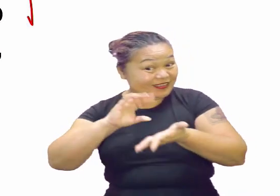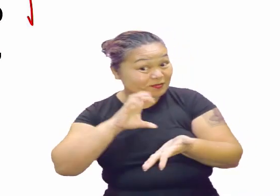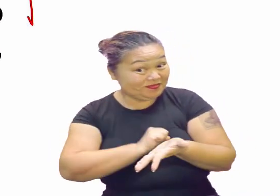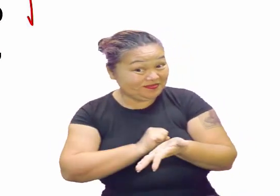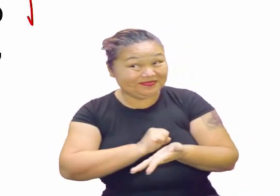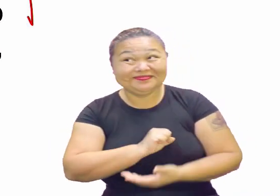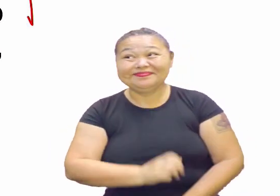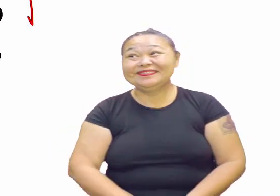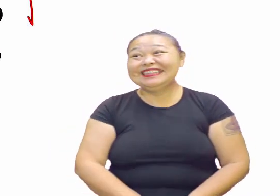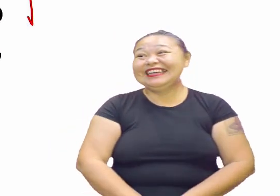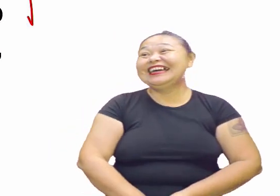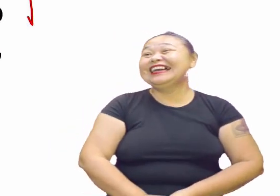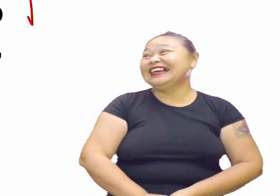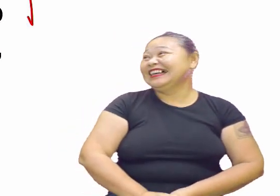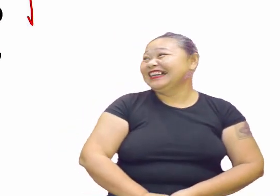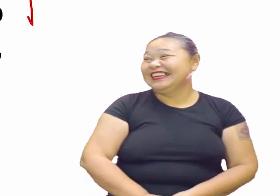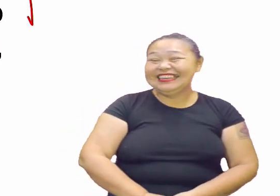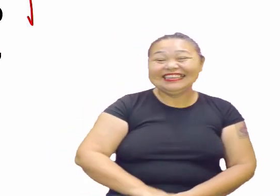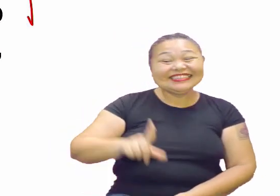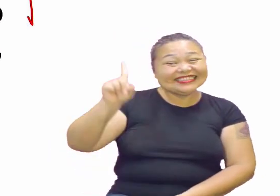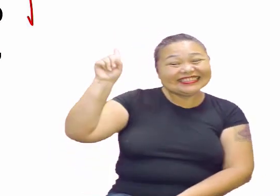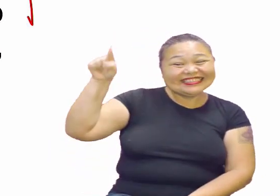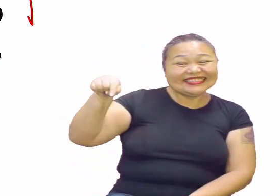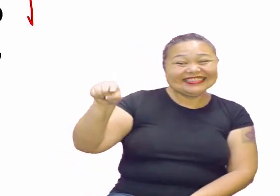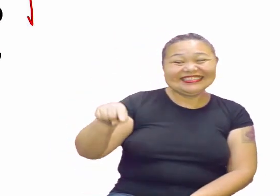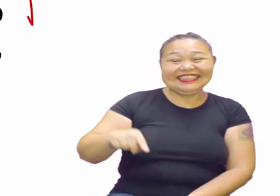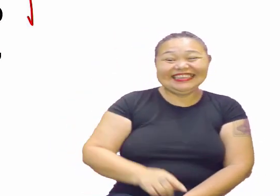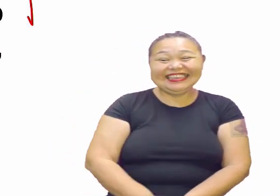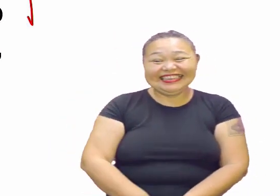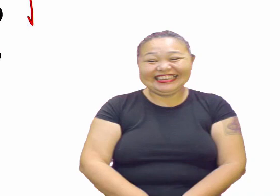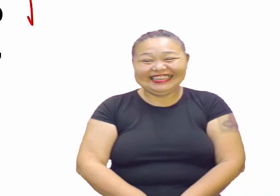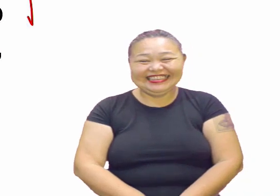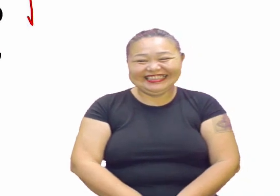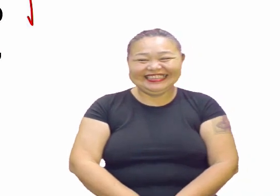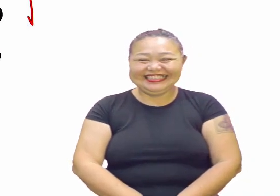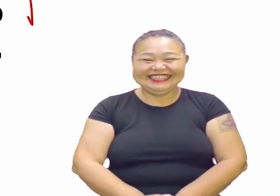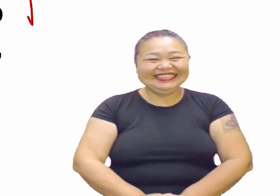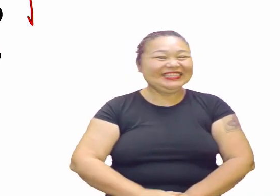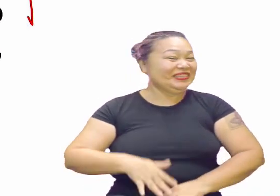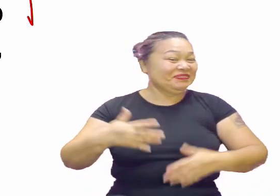Seria dessa forma aí. Então, é isso. Tá rindo por quê, Idalina?